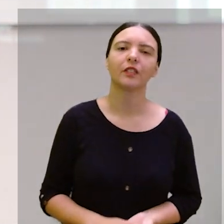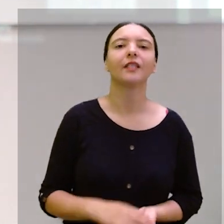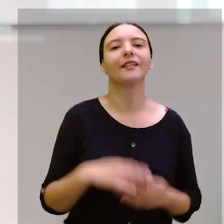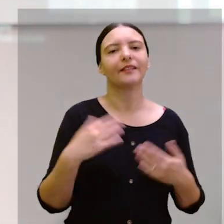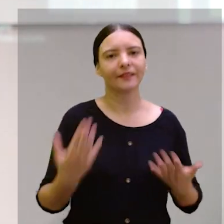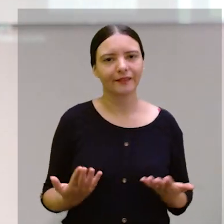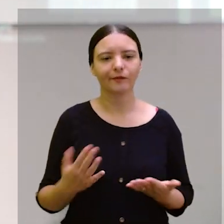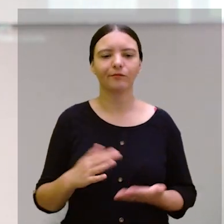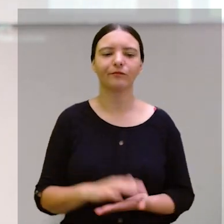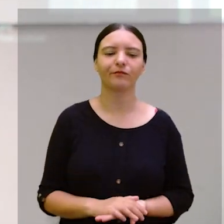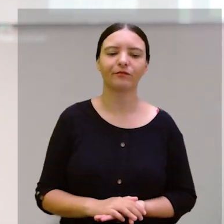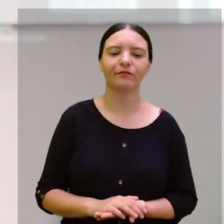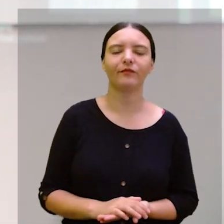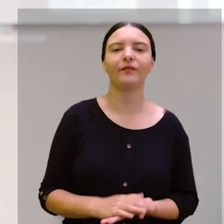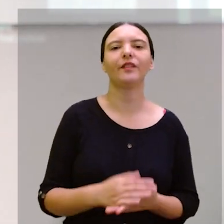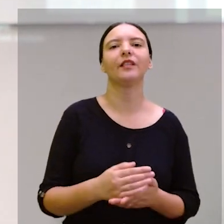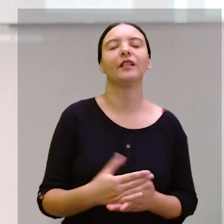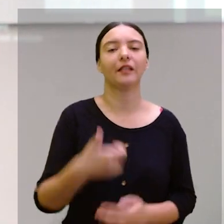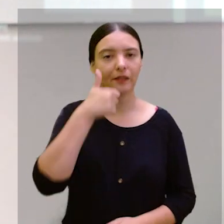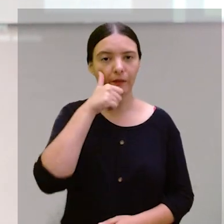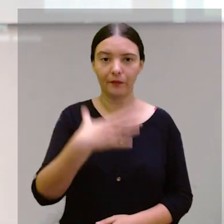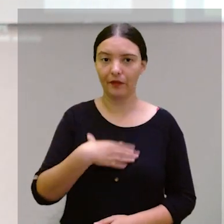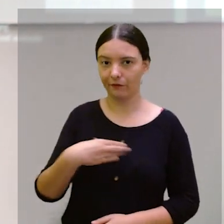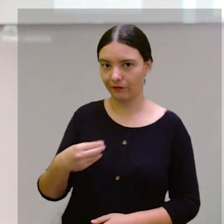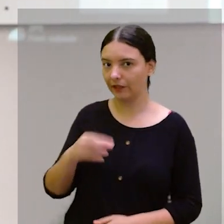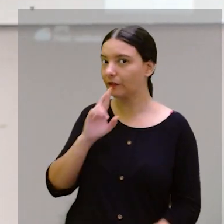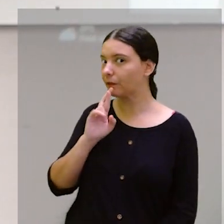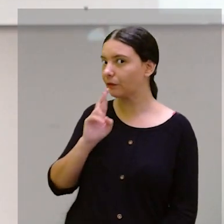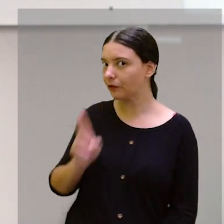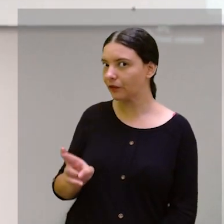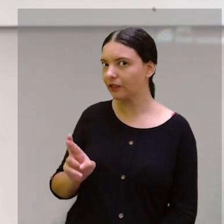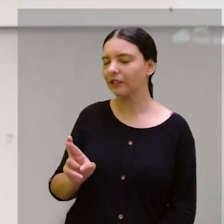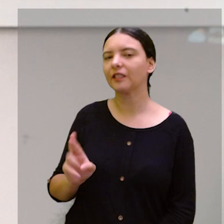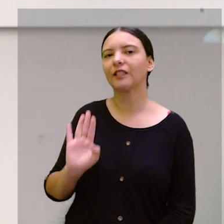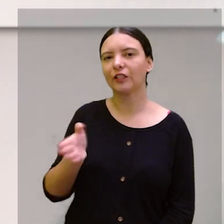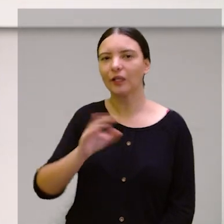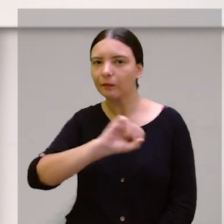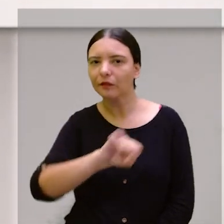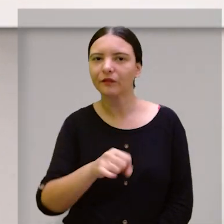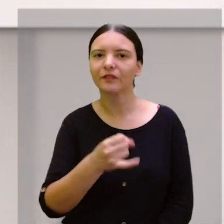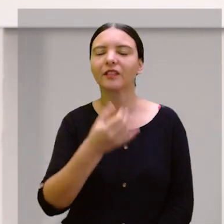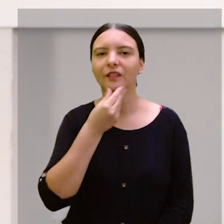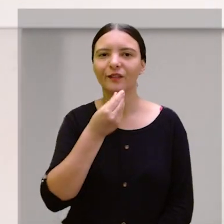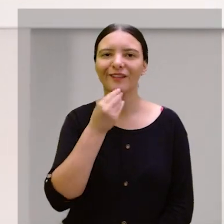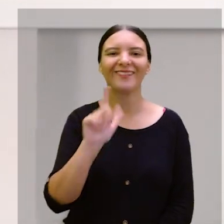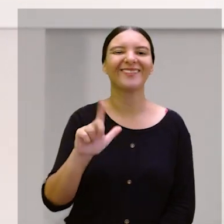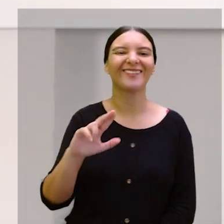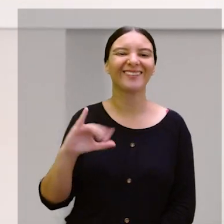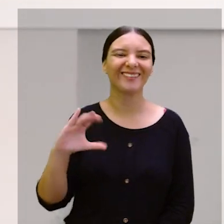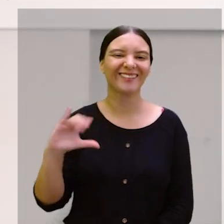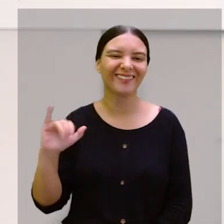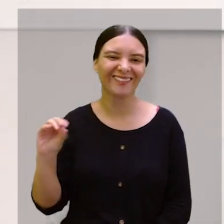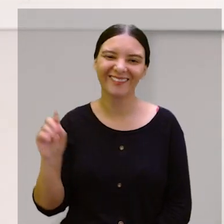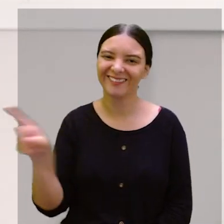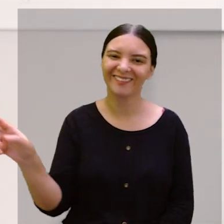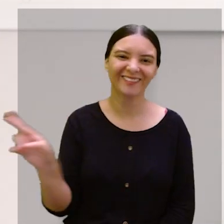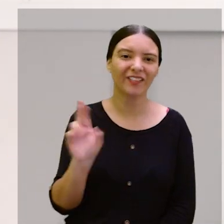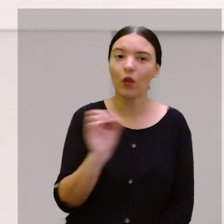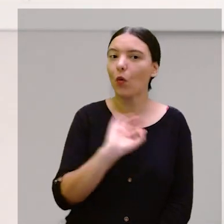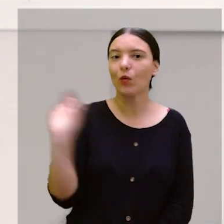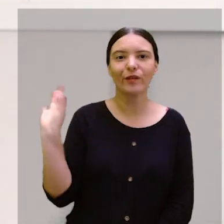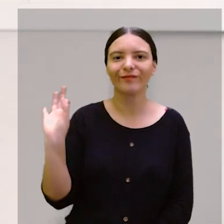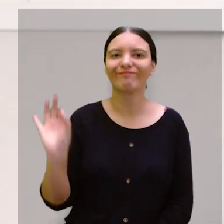respondendo a pergunta da minha filha, já pegando carona na resposta do Luciano, que foi ótima, é